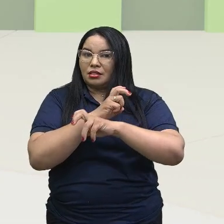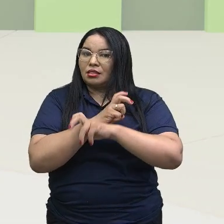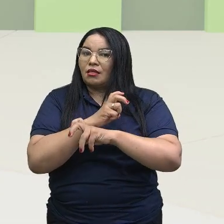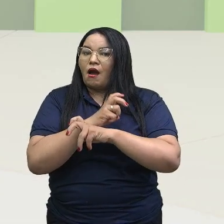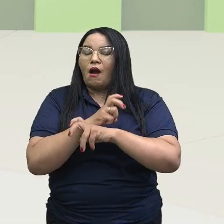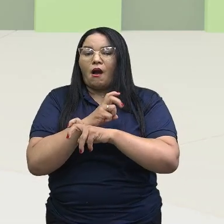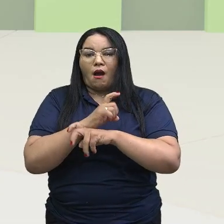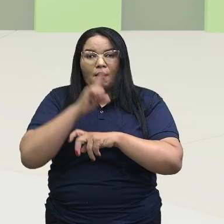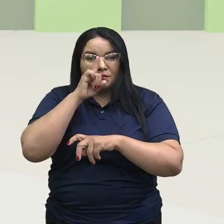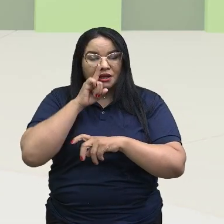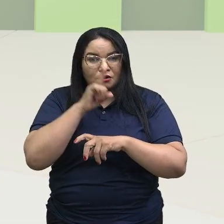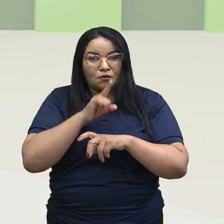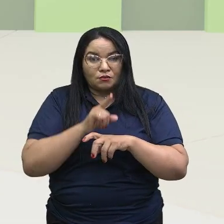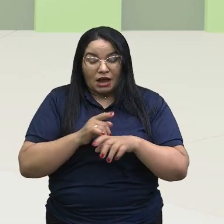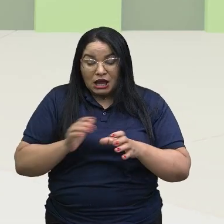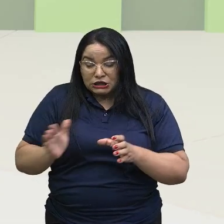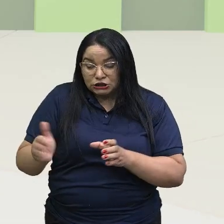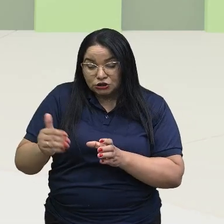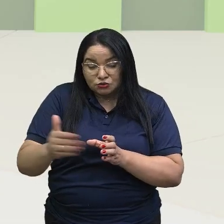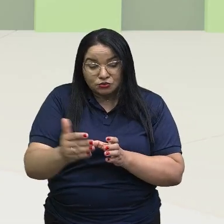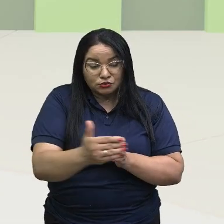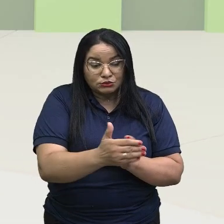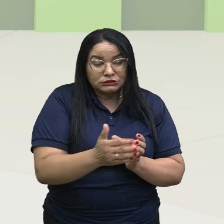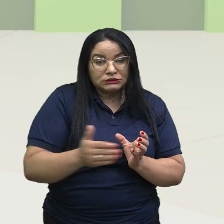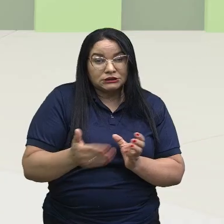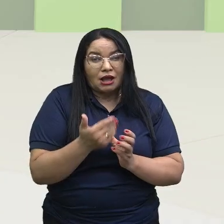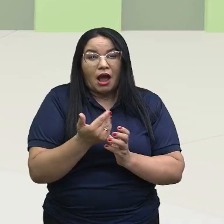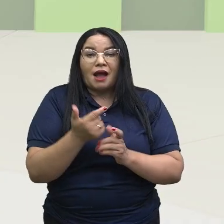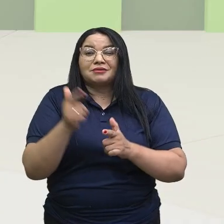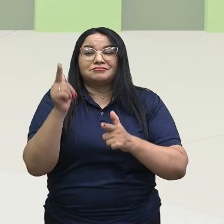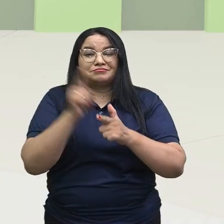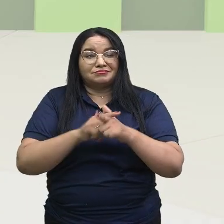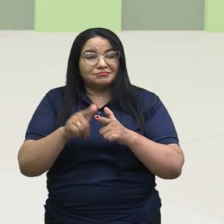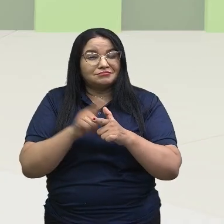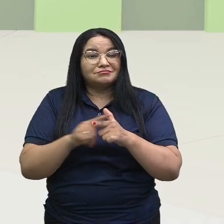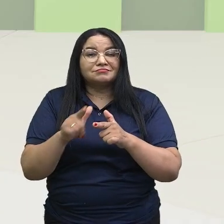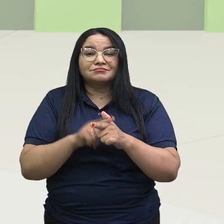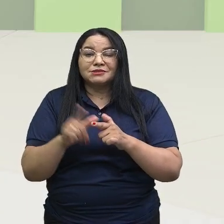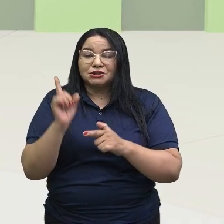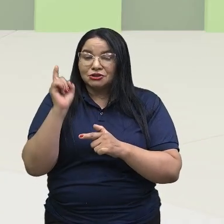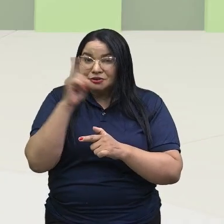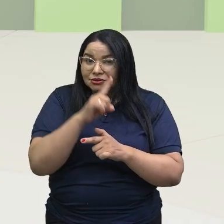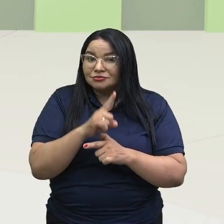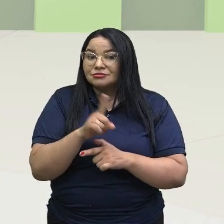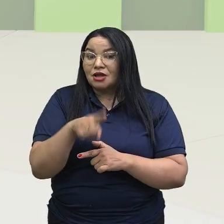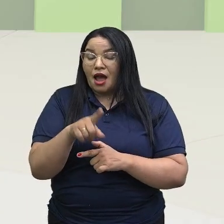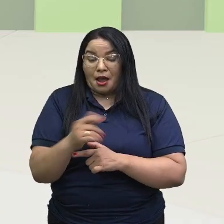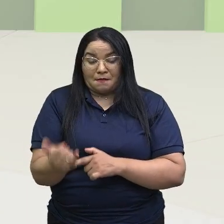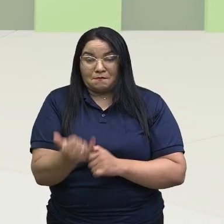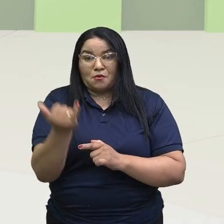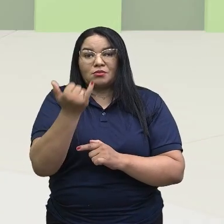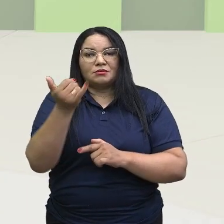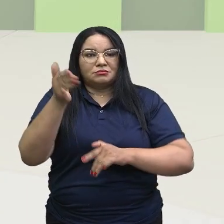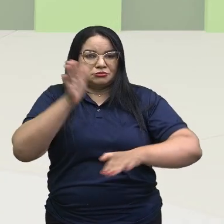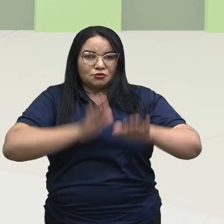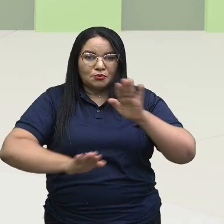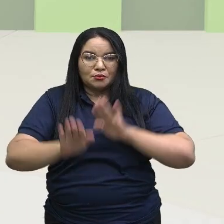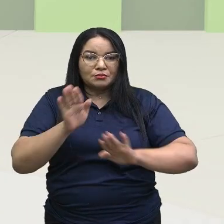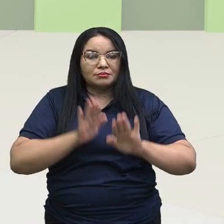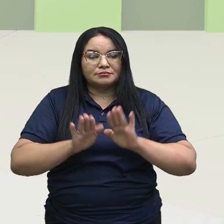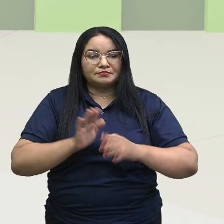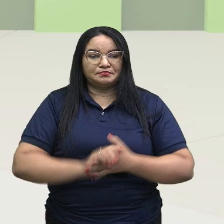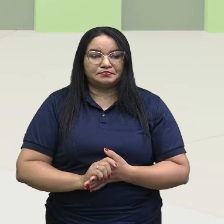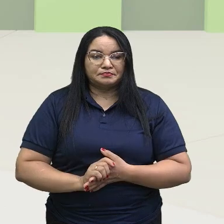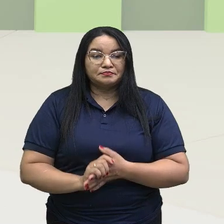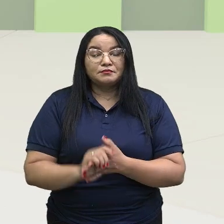para juntar tudo isso, ia dar uma dor de cabeça, né? Então, é importante ter cuidado. E aí nós temos